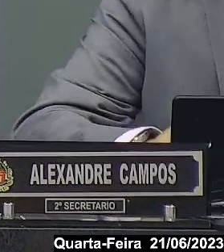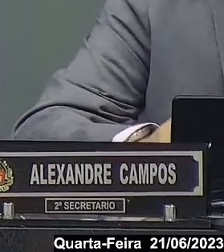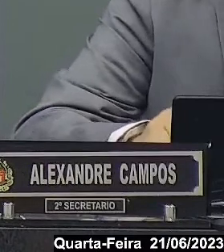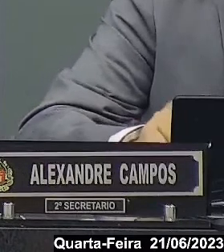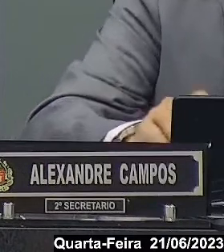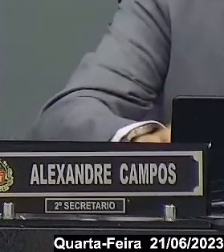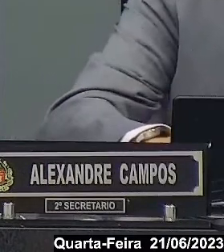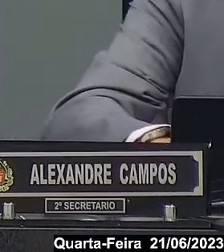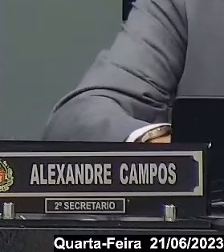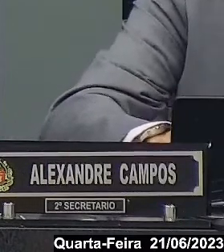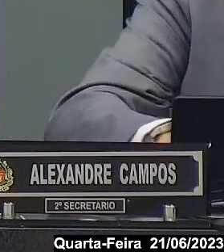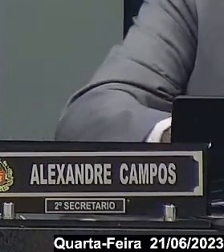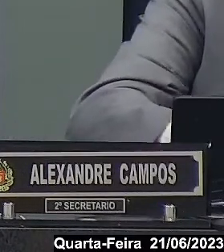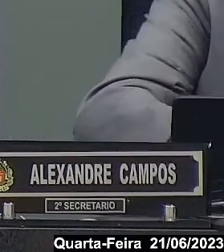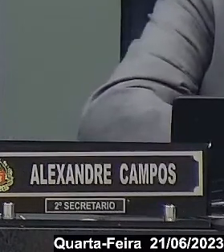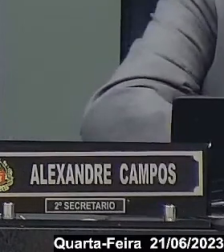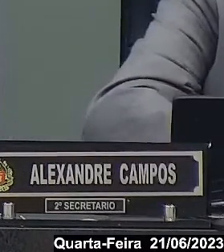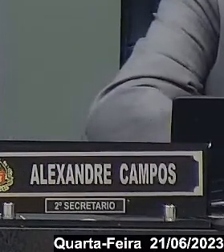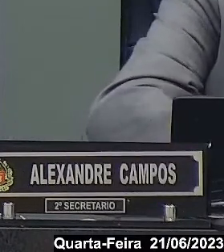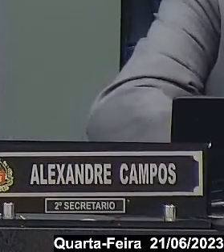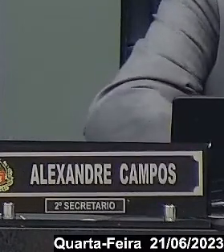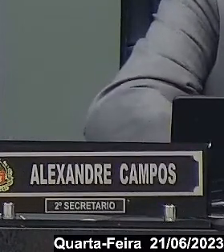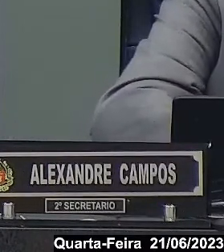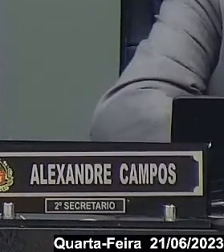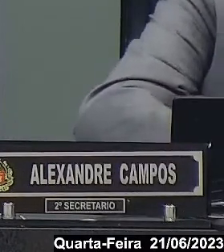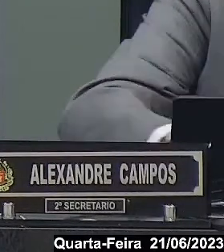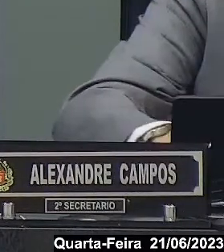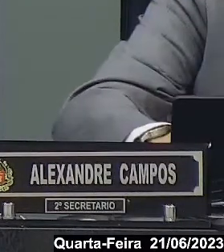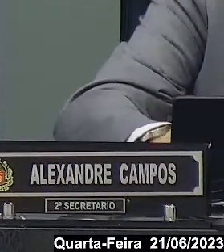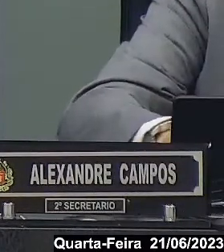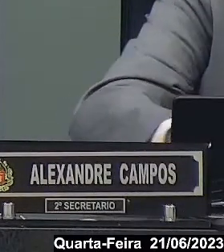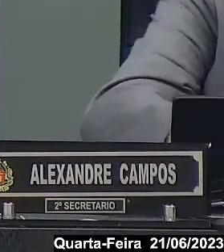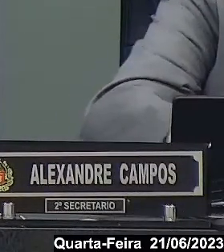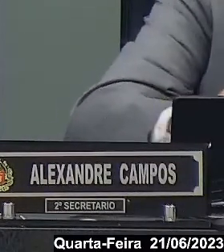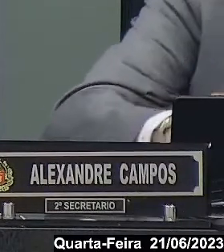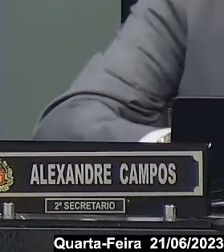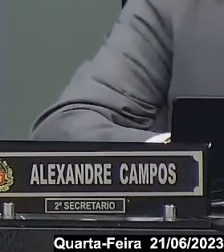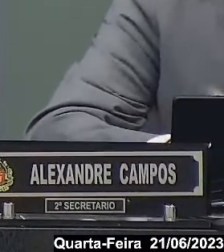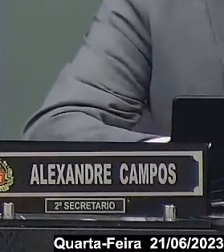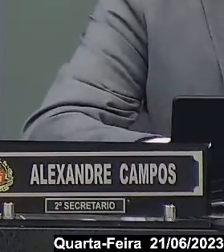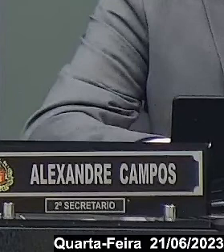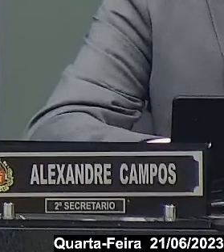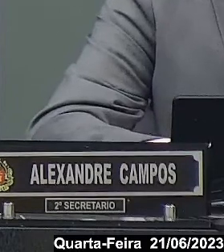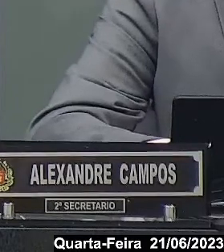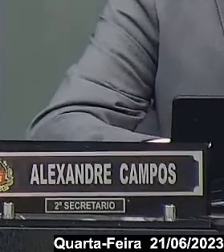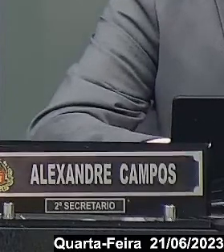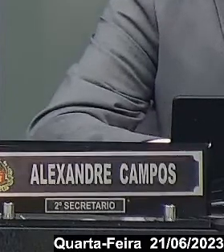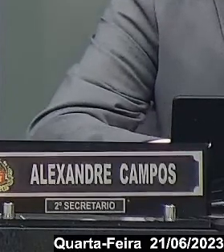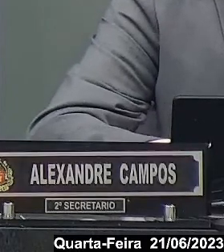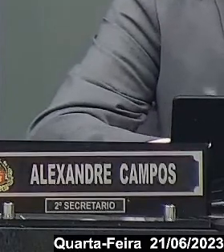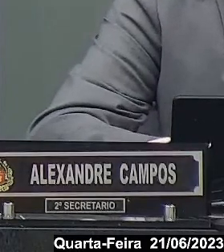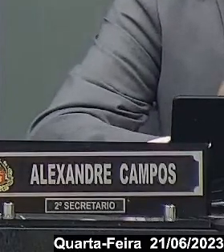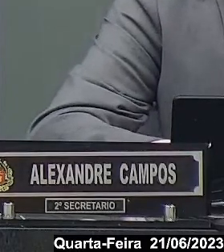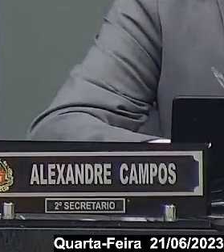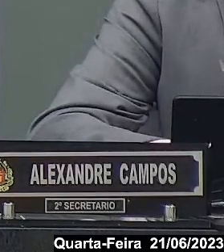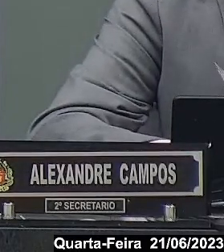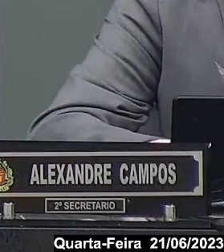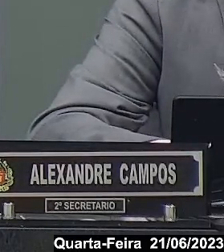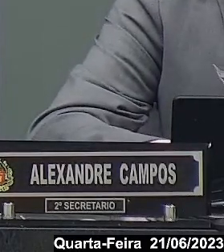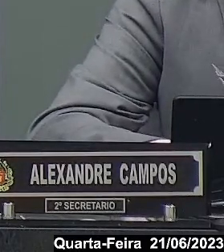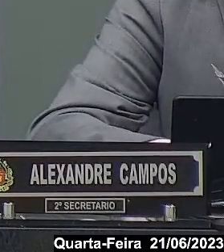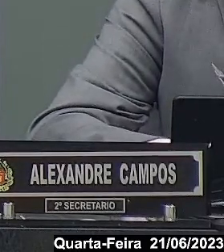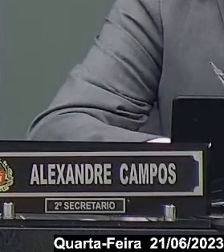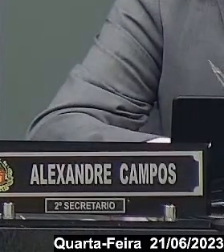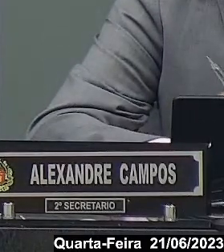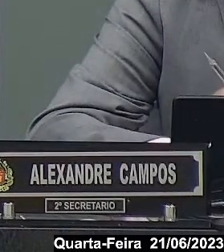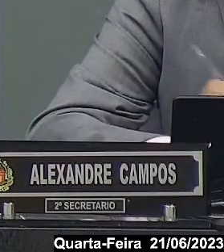leitura das matérias do expediente. Após o senhor presidente, solicitou ao primeiro secretário que fizesse a chamada dos oradores inscritos para